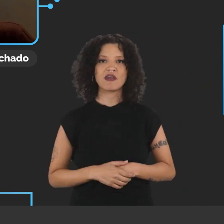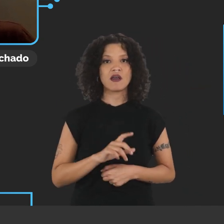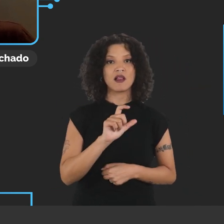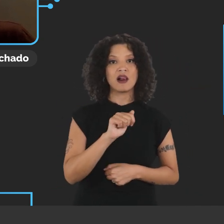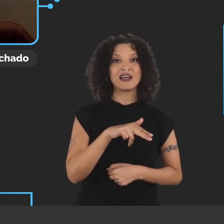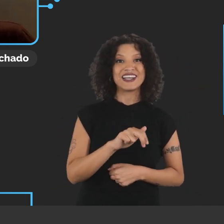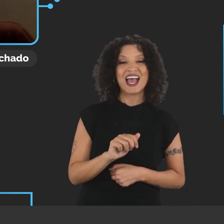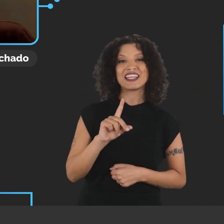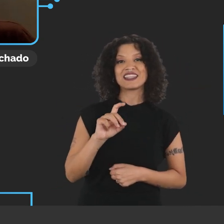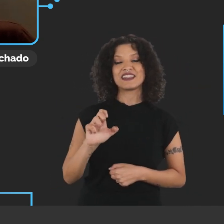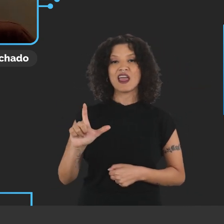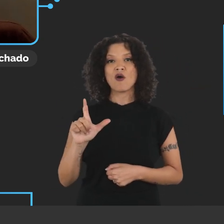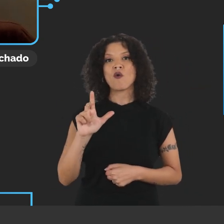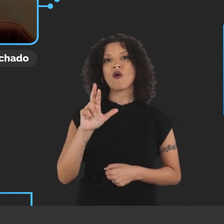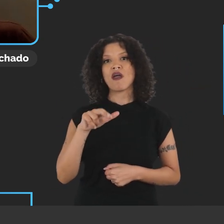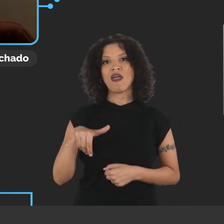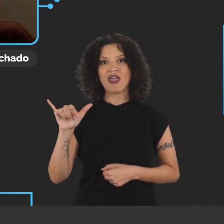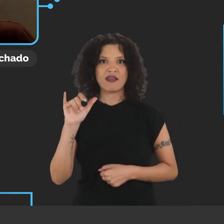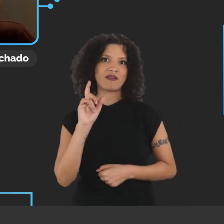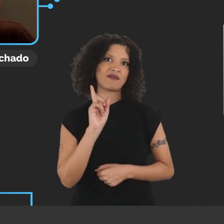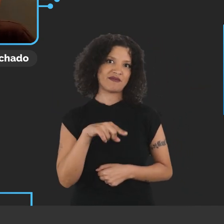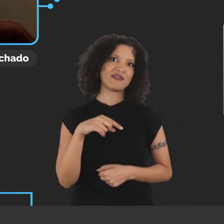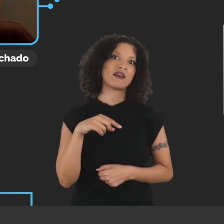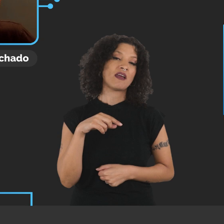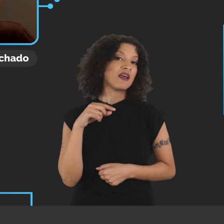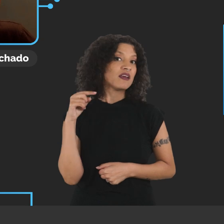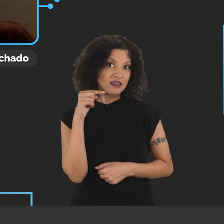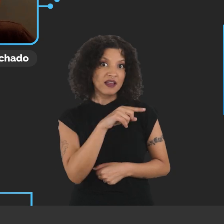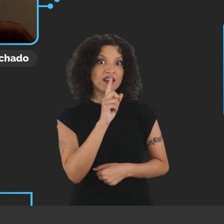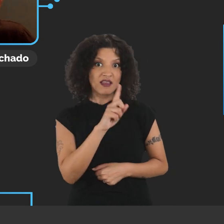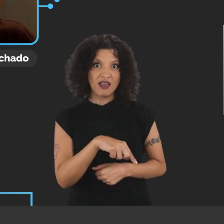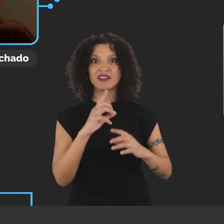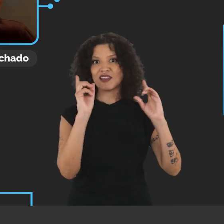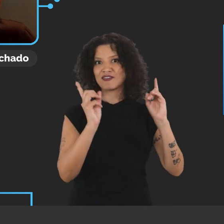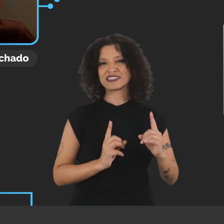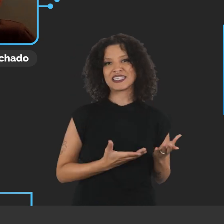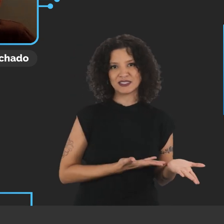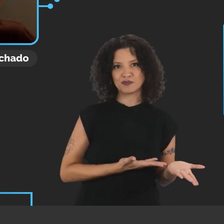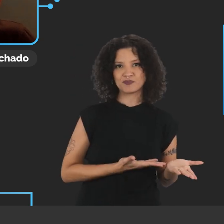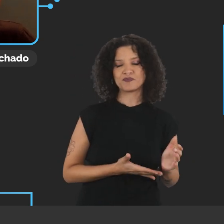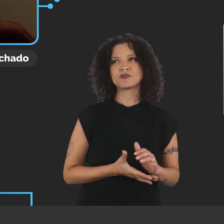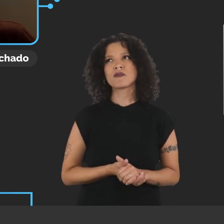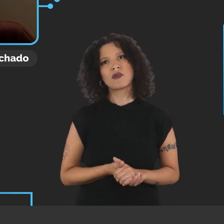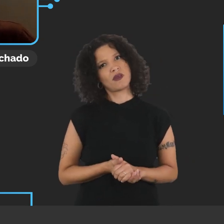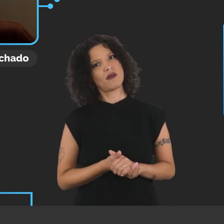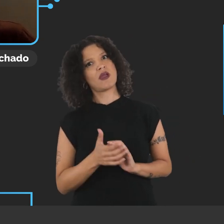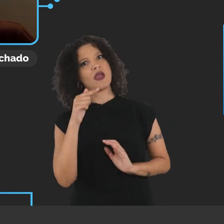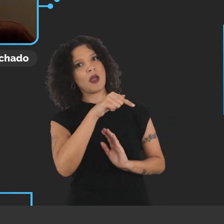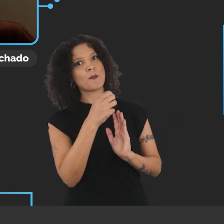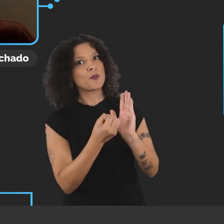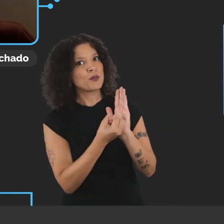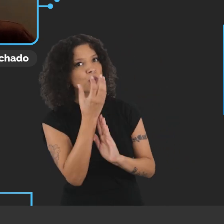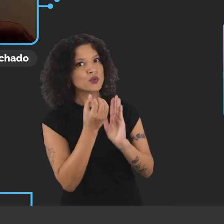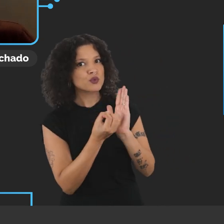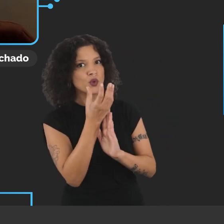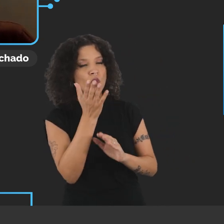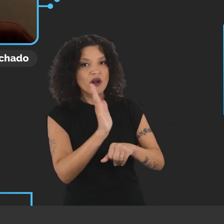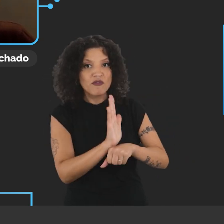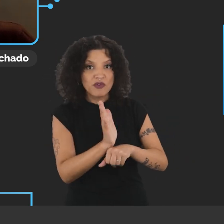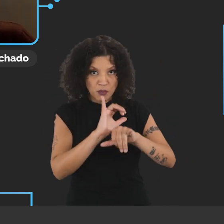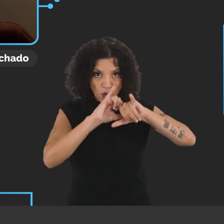5, Lana Del Rey, enfim, e não é uma pessoa com deficiência. E a